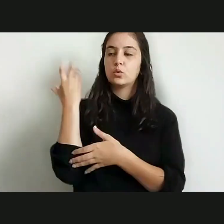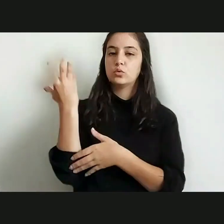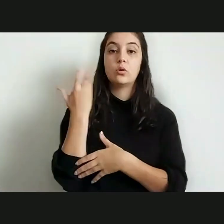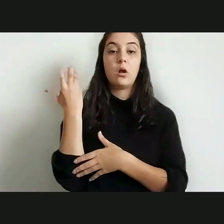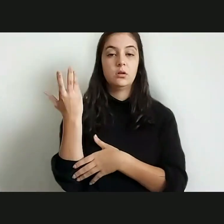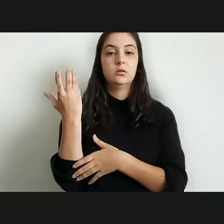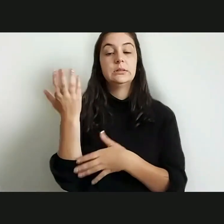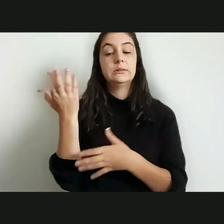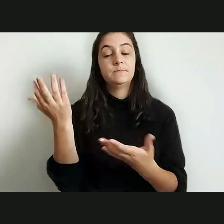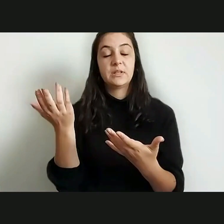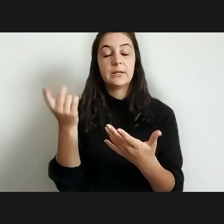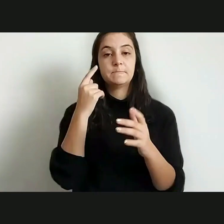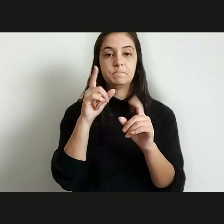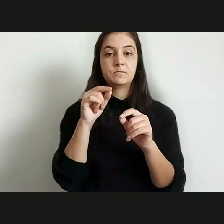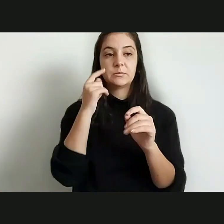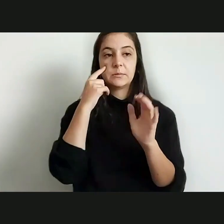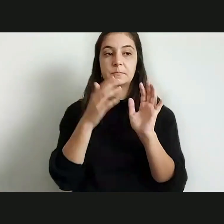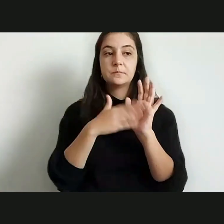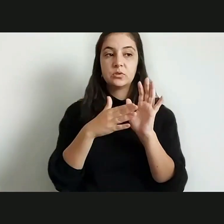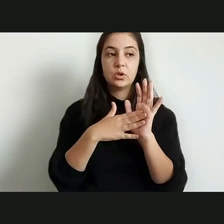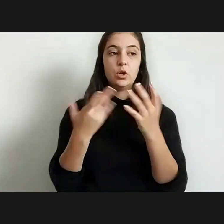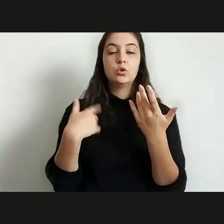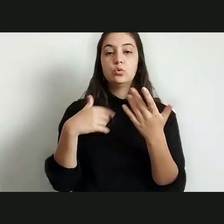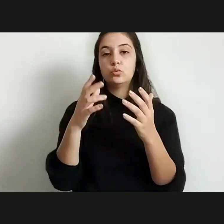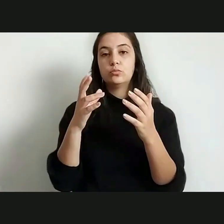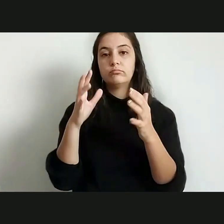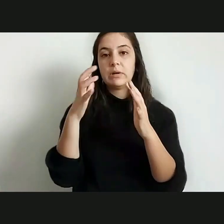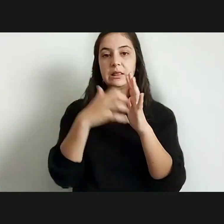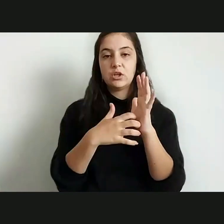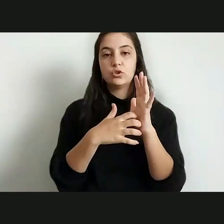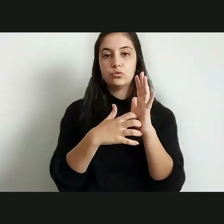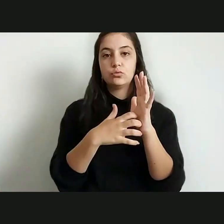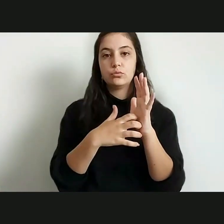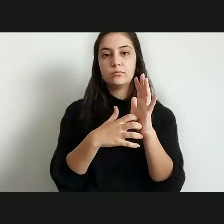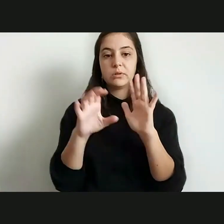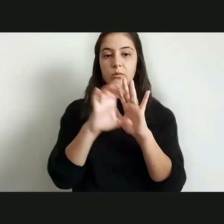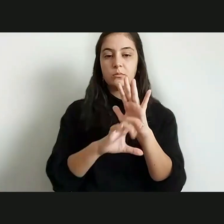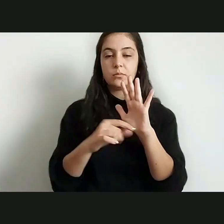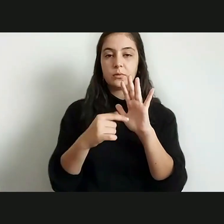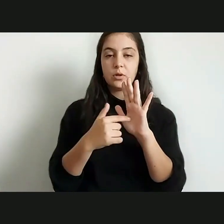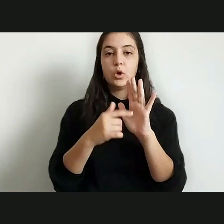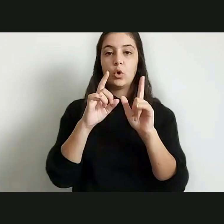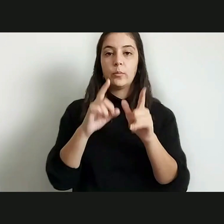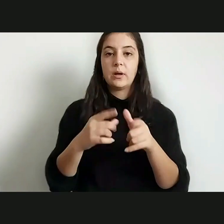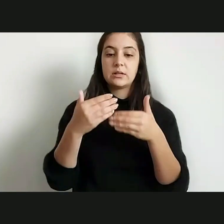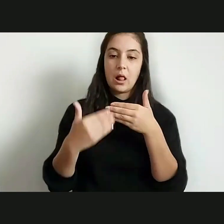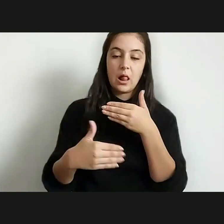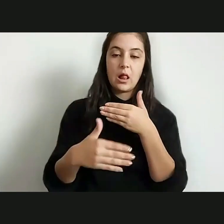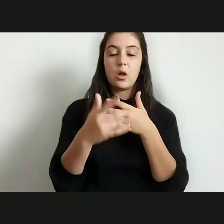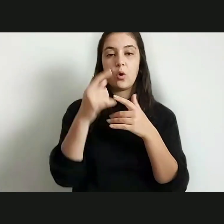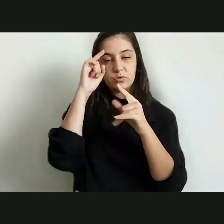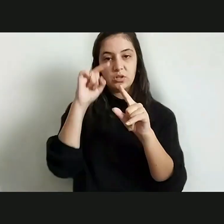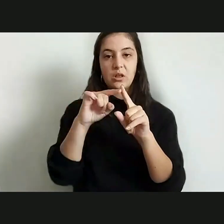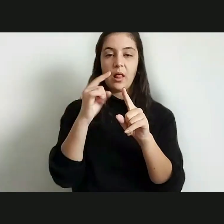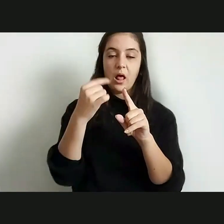também acentuado no texto constitucional. Este ciclo que agora começa tem precisamente este objetivo de